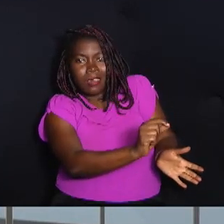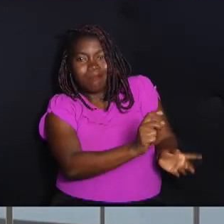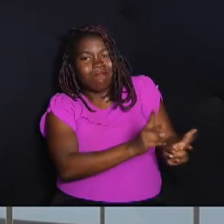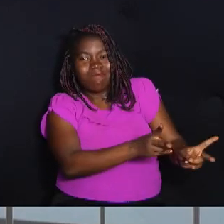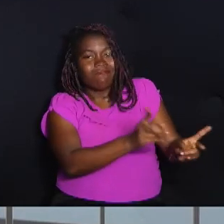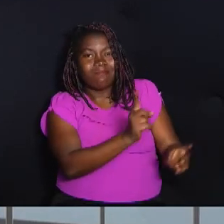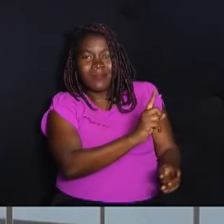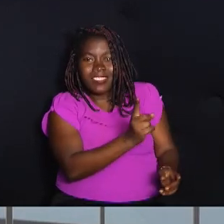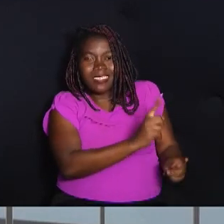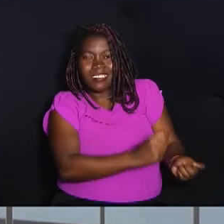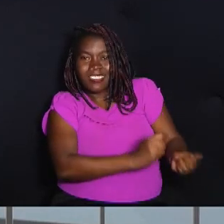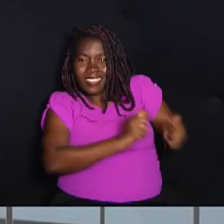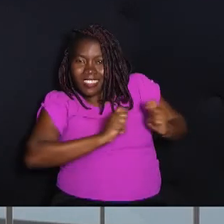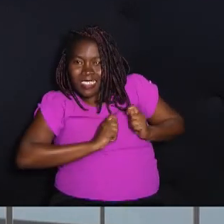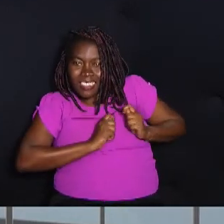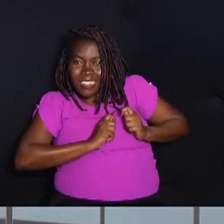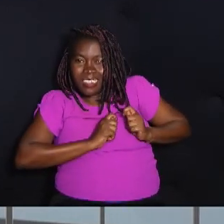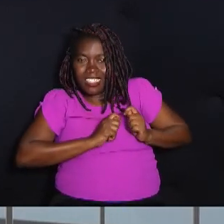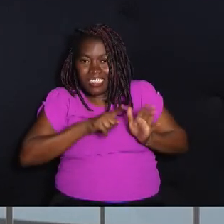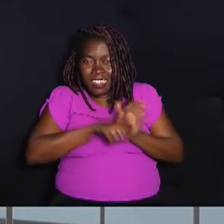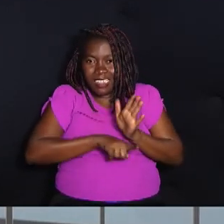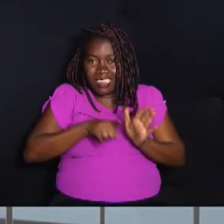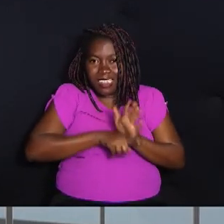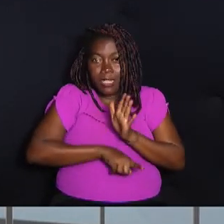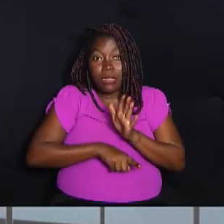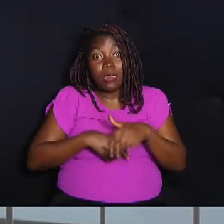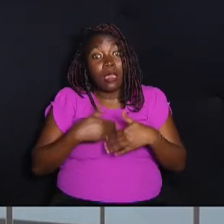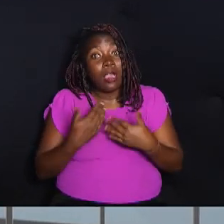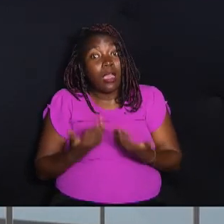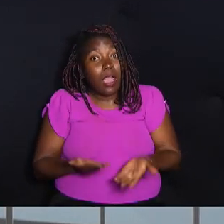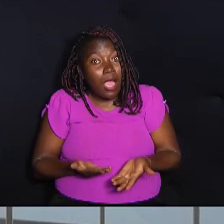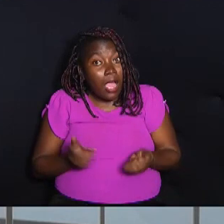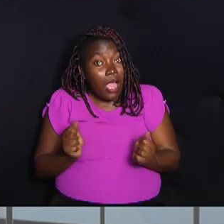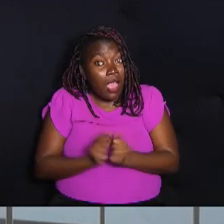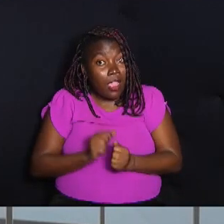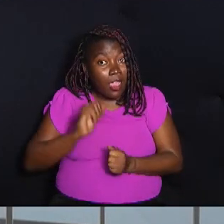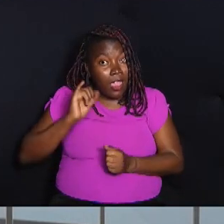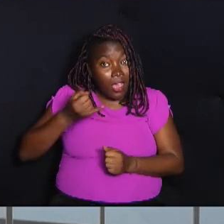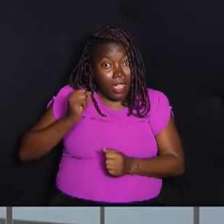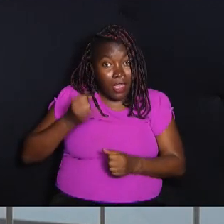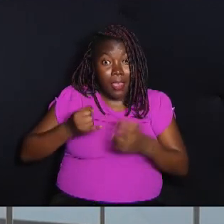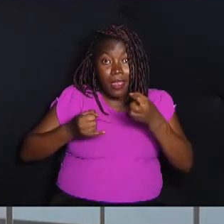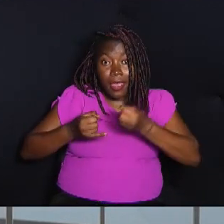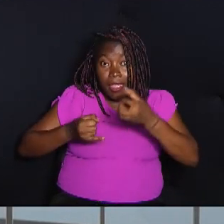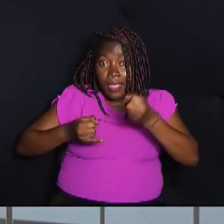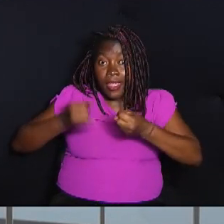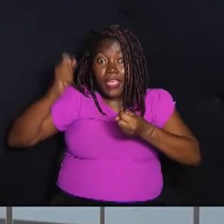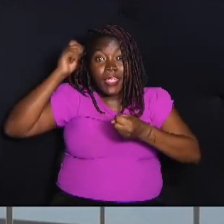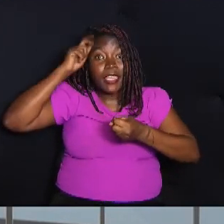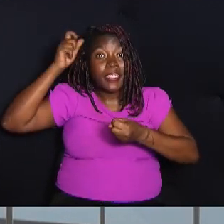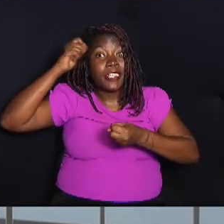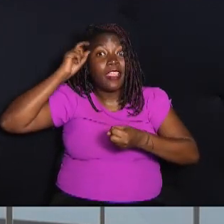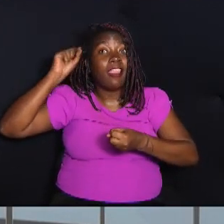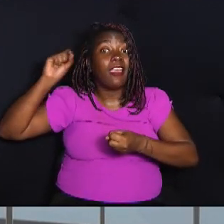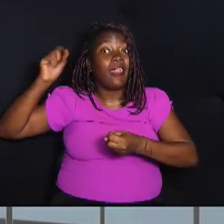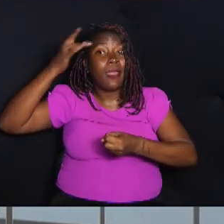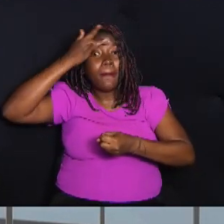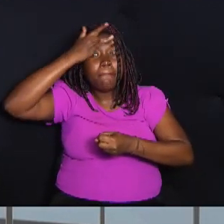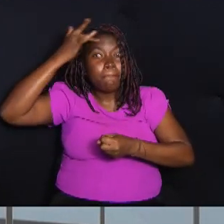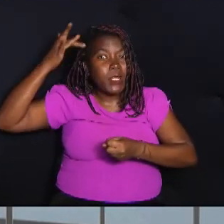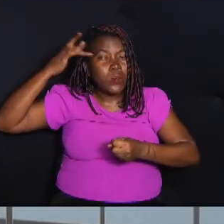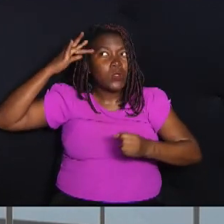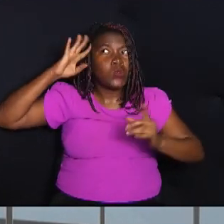a trazer ou um prejuízo. Então, com o Janeiro Branco, a ideia é que a pessoa possa